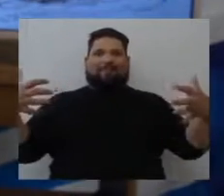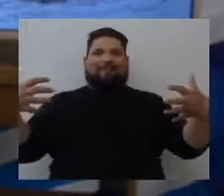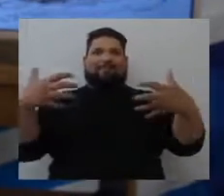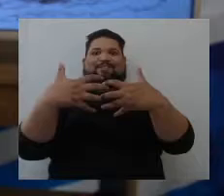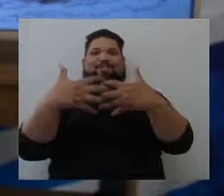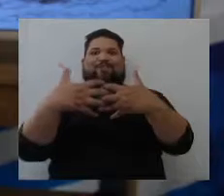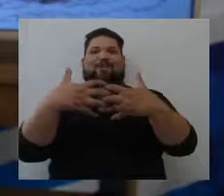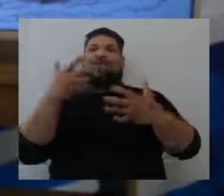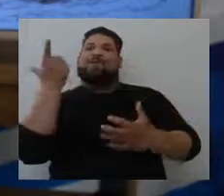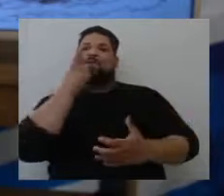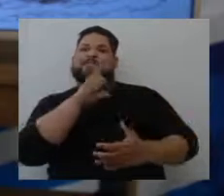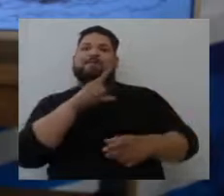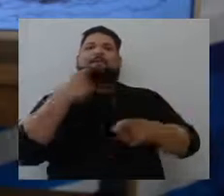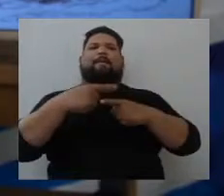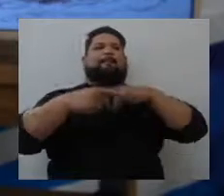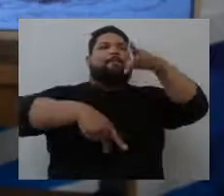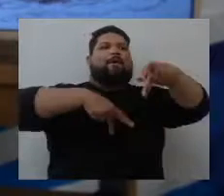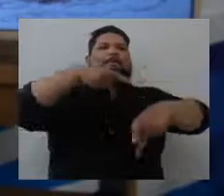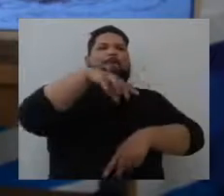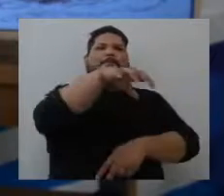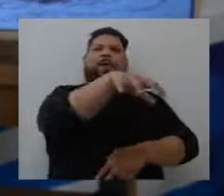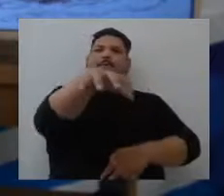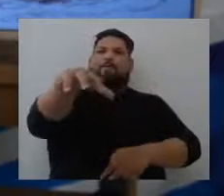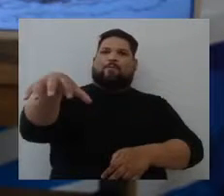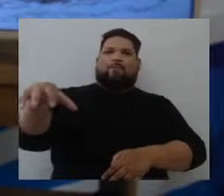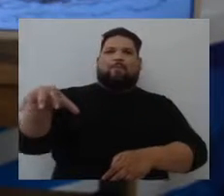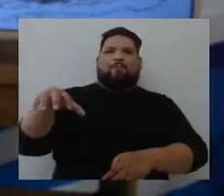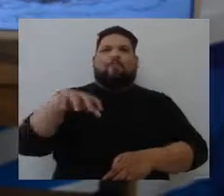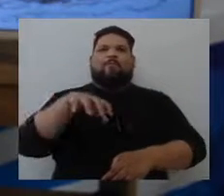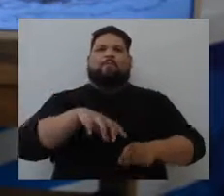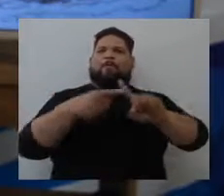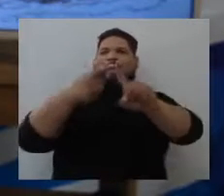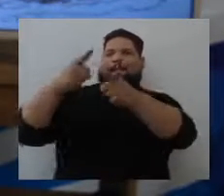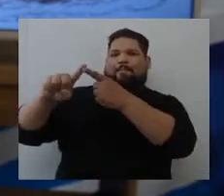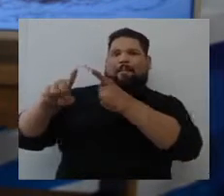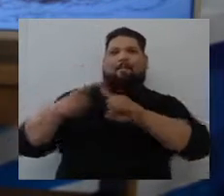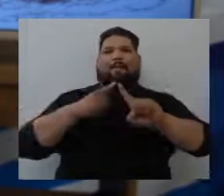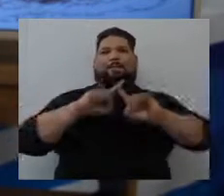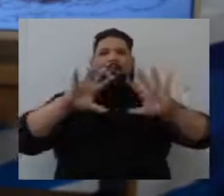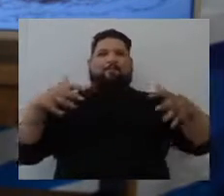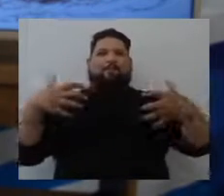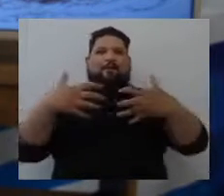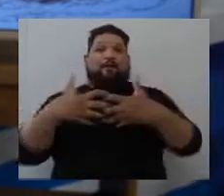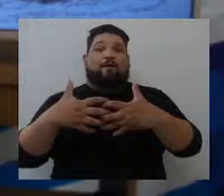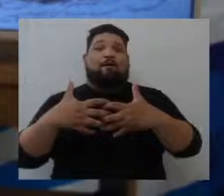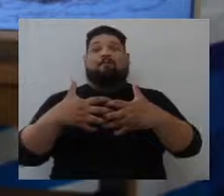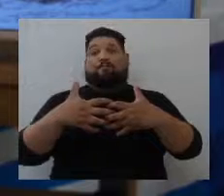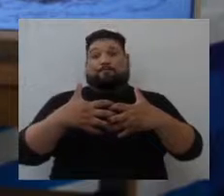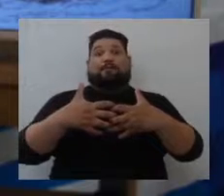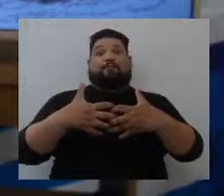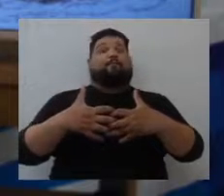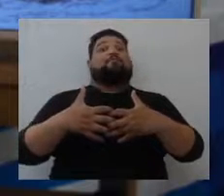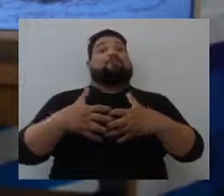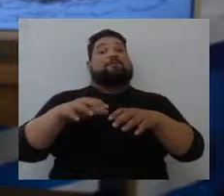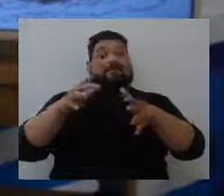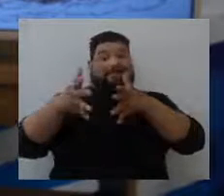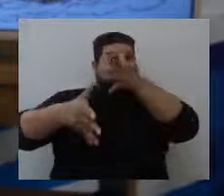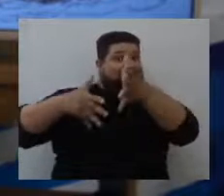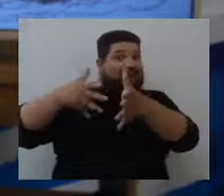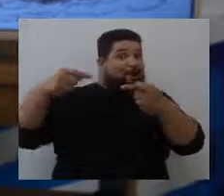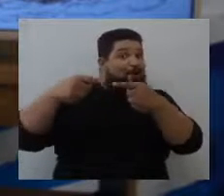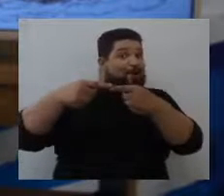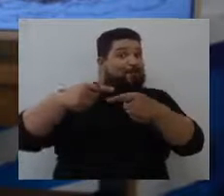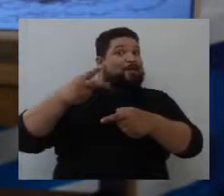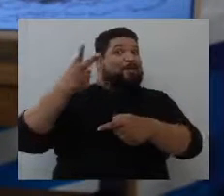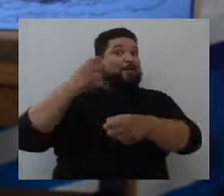várias populações que habitavam aquele território a partir do ano 2000 a.C. Outra